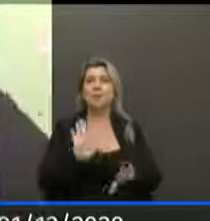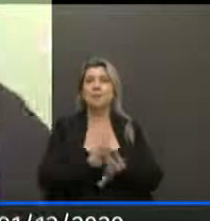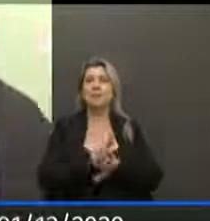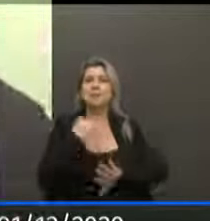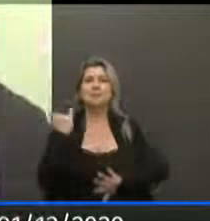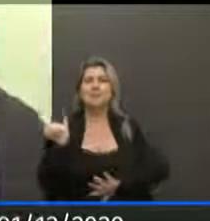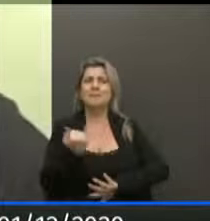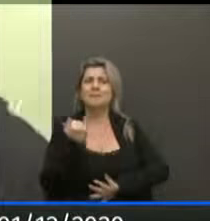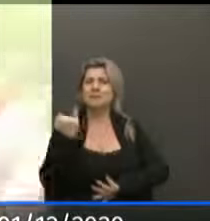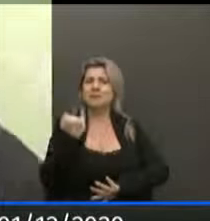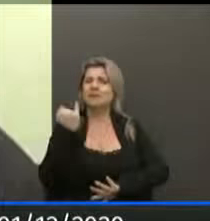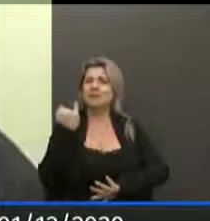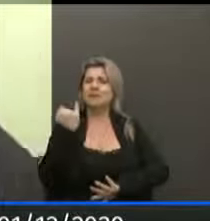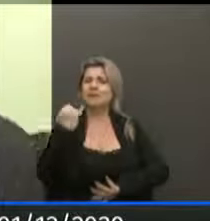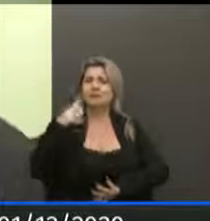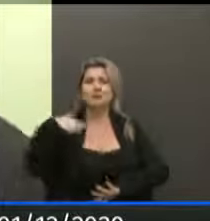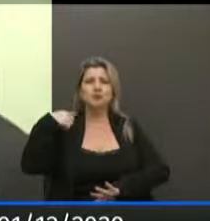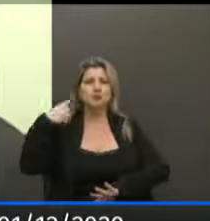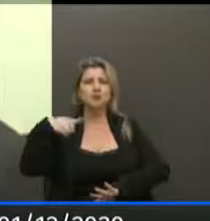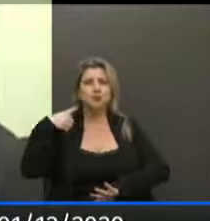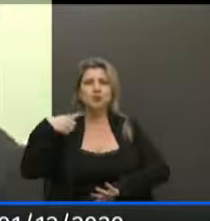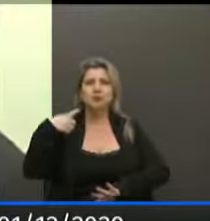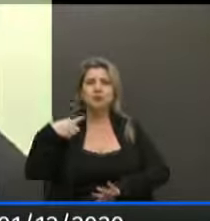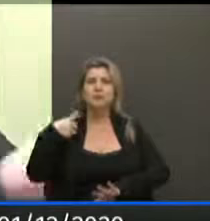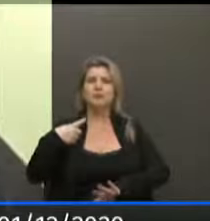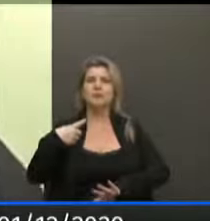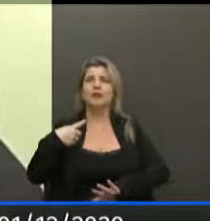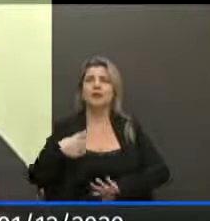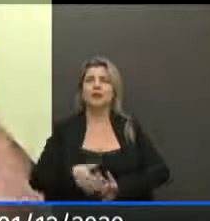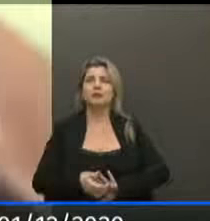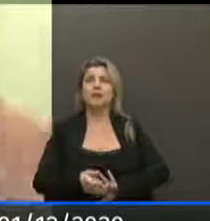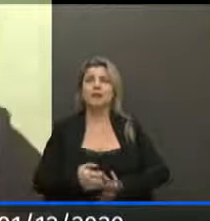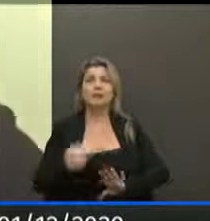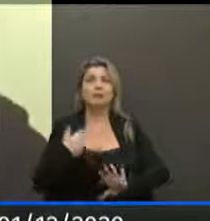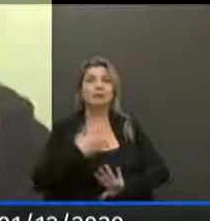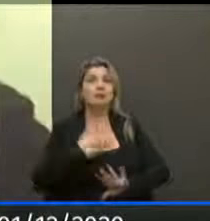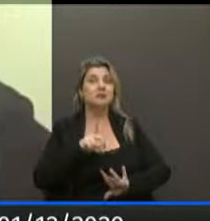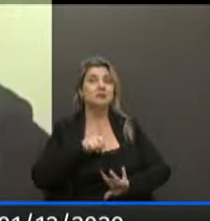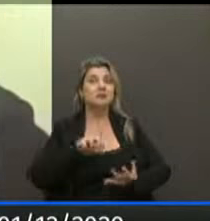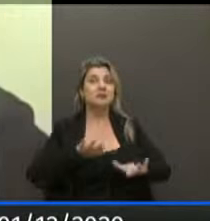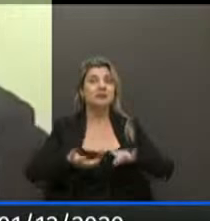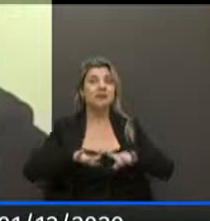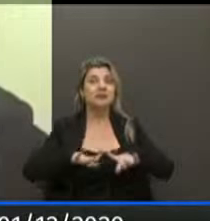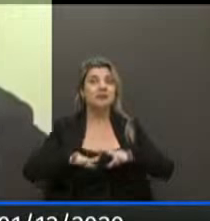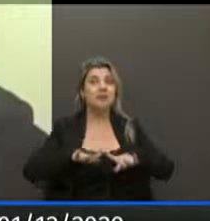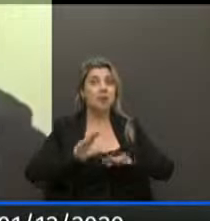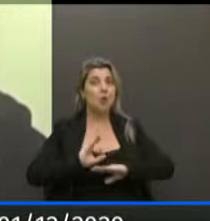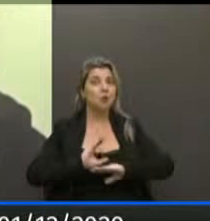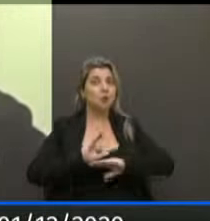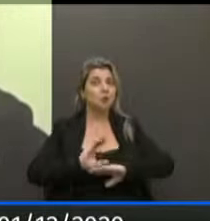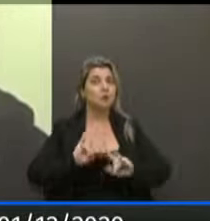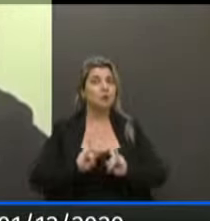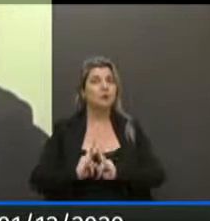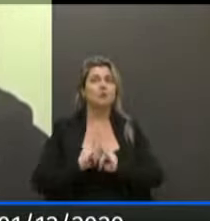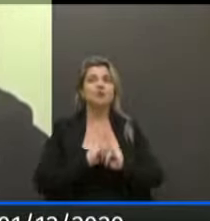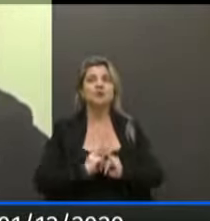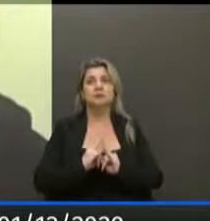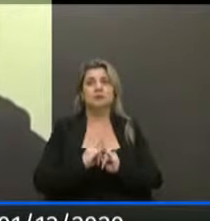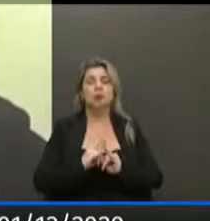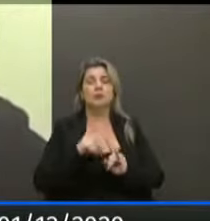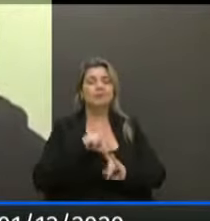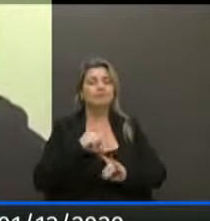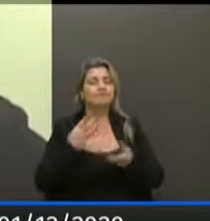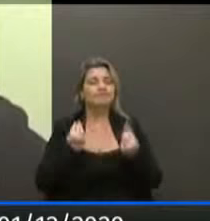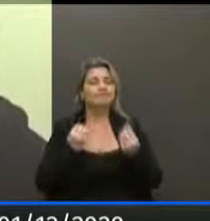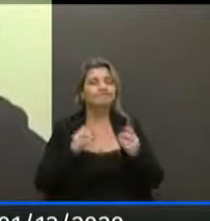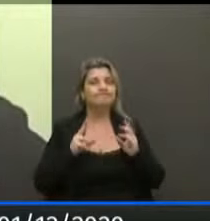deputada Sofia, do deputado Irigaray, do deputado Marrone, é nós termos ação enquanto comissão, enquanto instituição. Nós temos muita